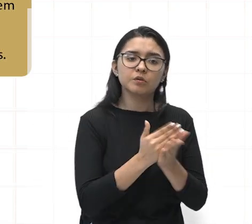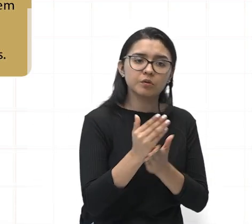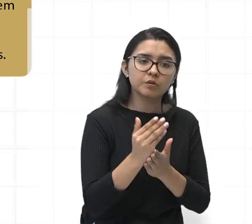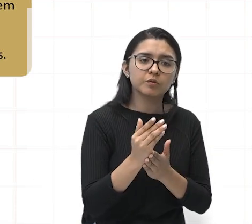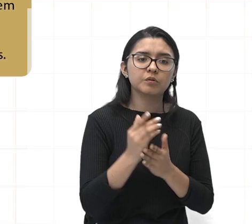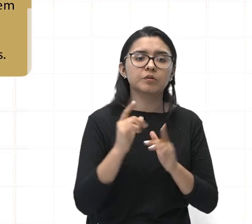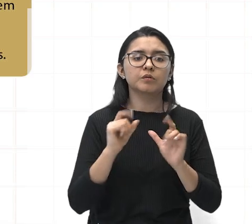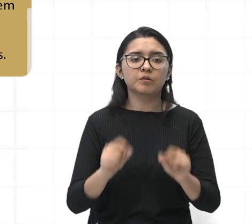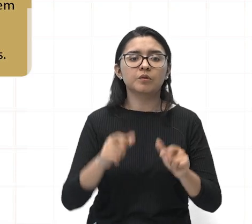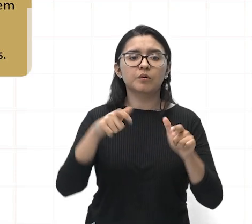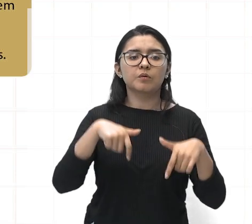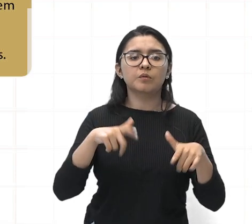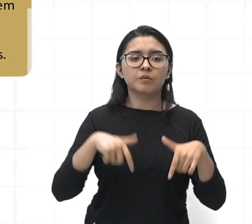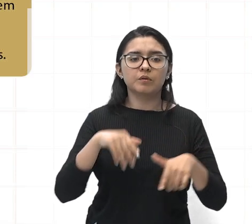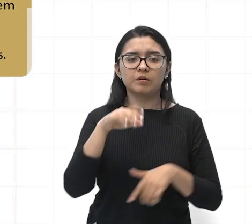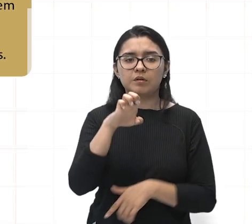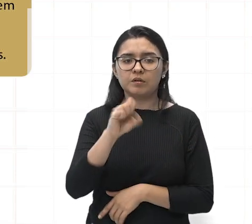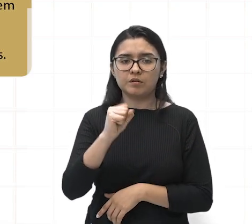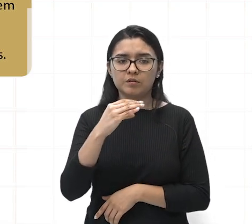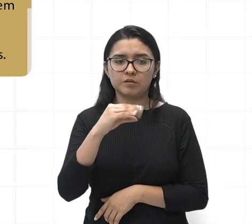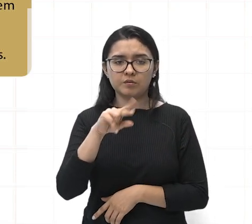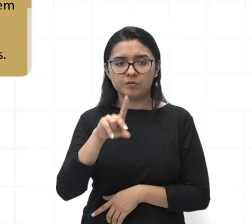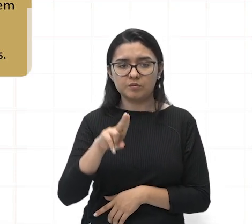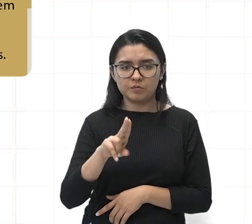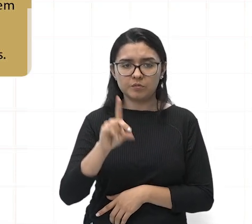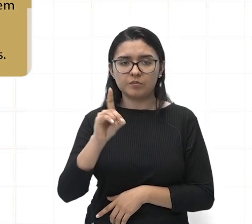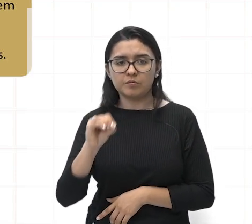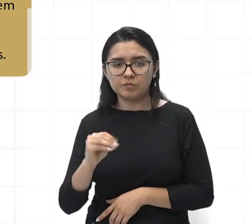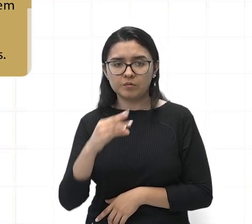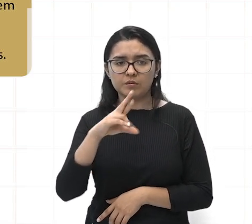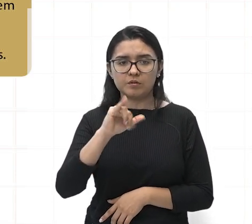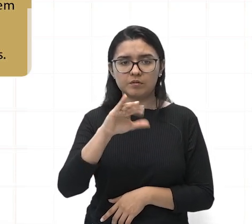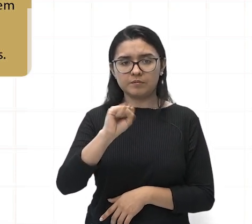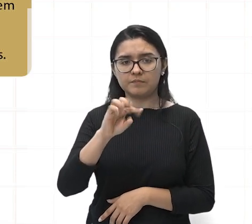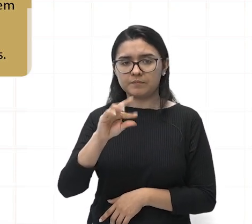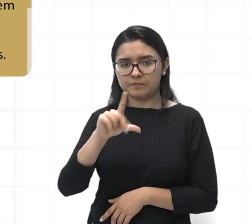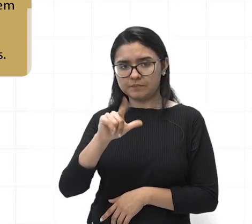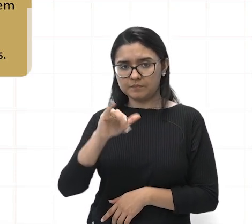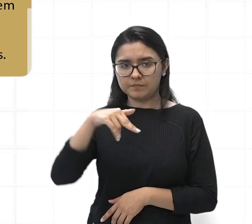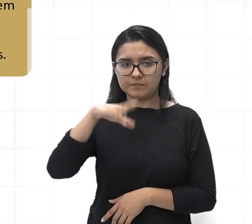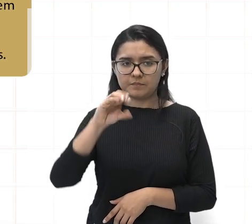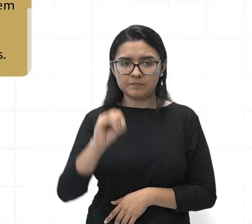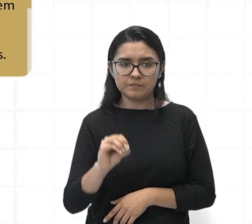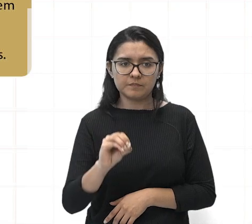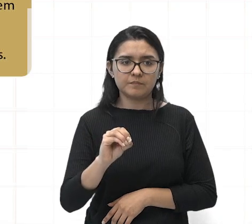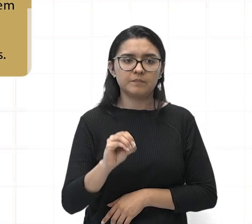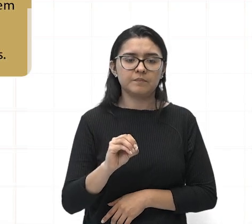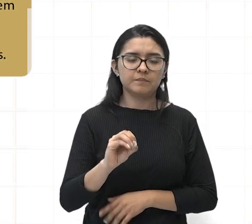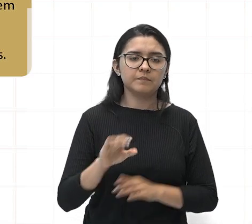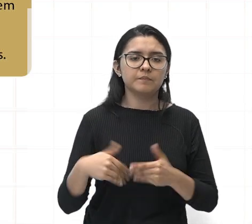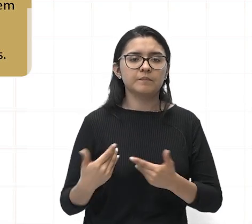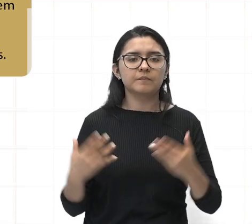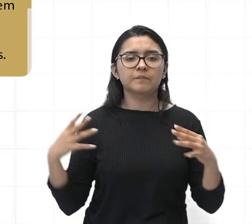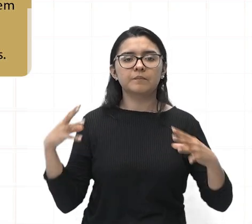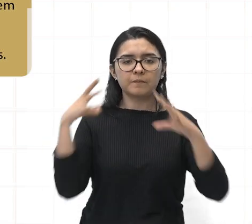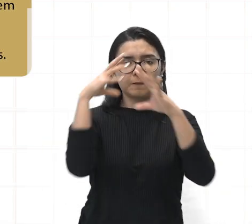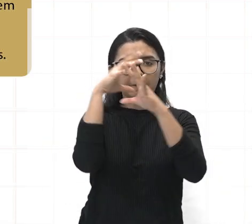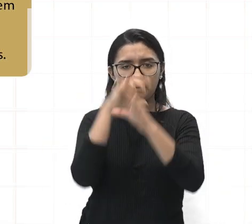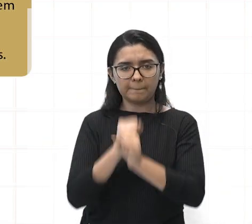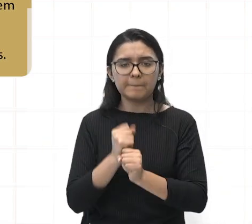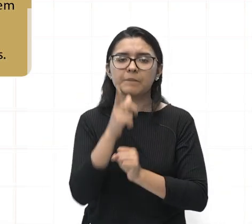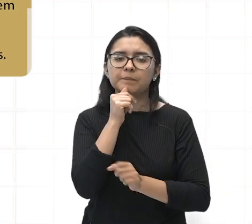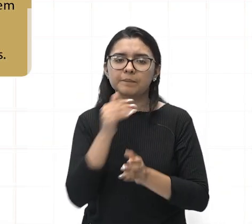rios, elas se situam no escudo cristalino da Guiana e do Brasil. Os rios de águas escuras são os rios de água preta, e